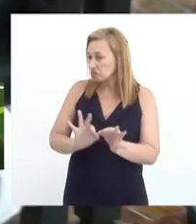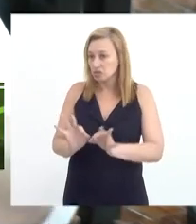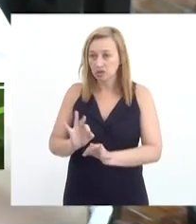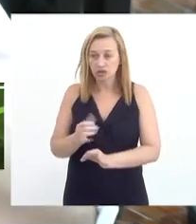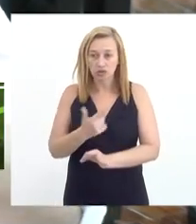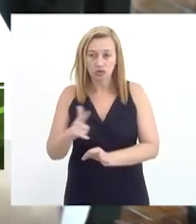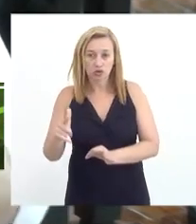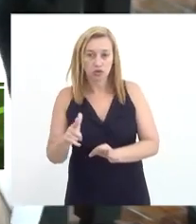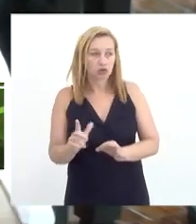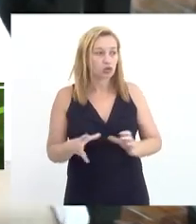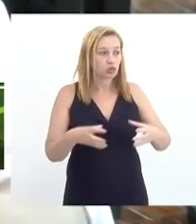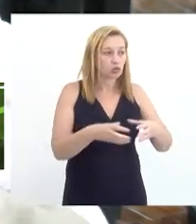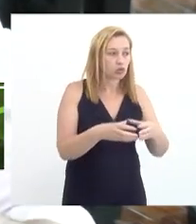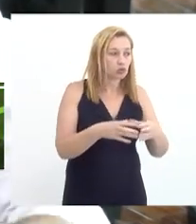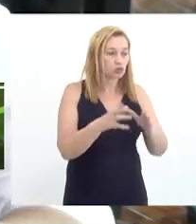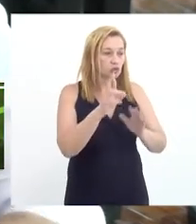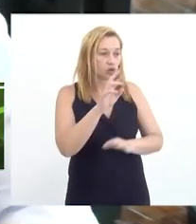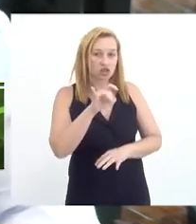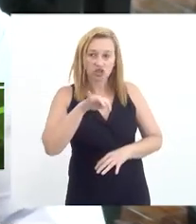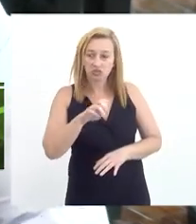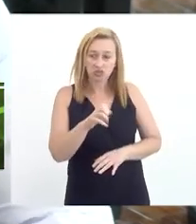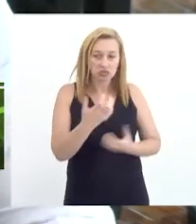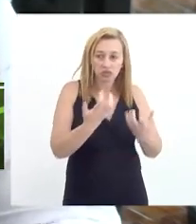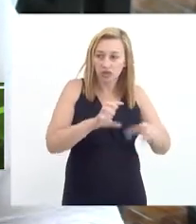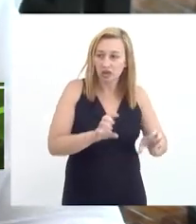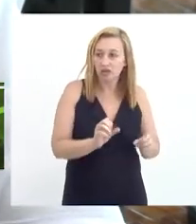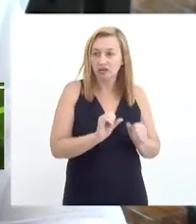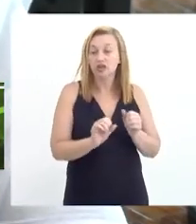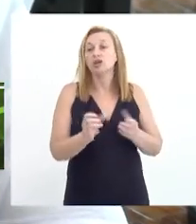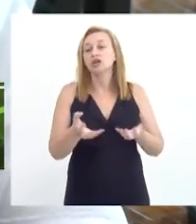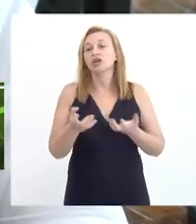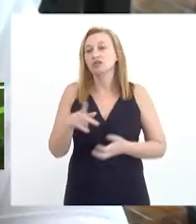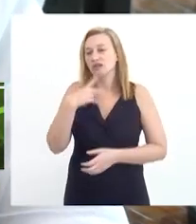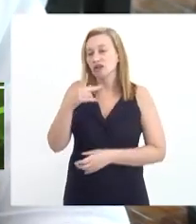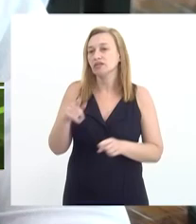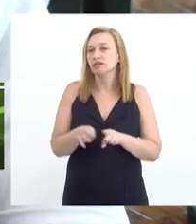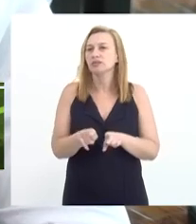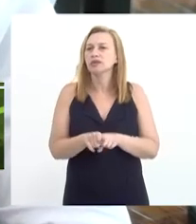O comitê do regime Não está permitindo Que seja feito Então eu queria destacar